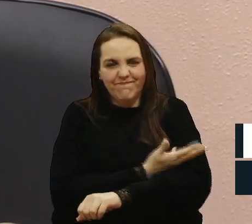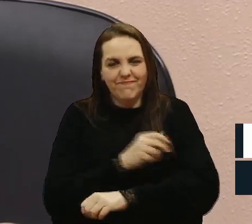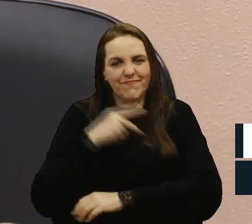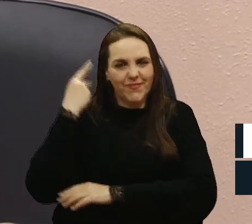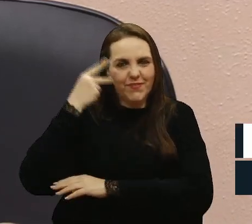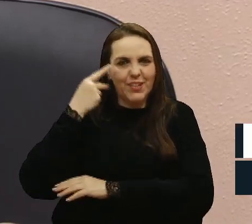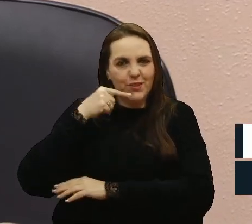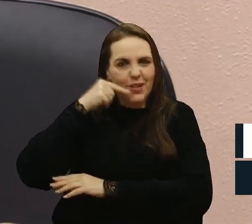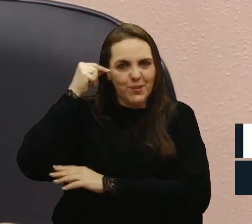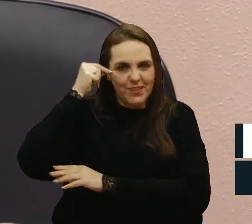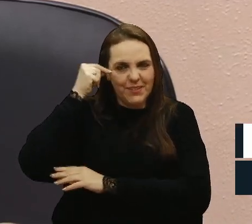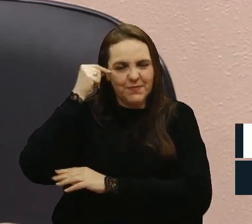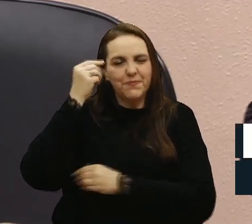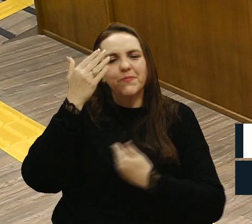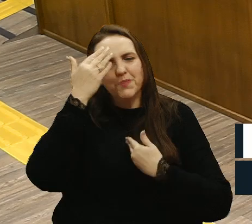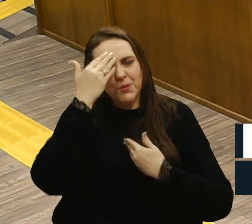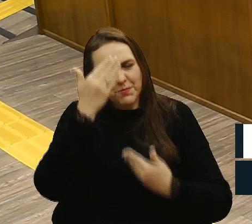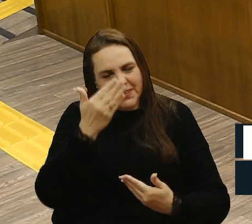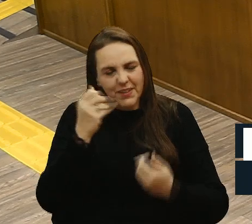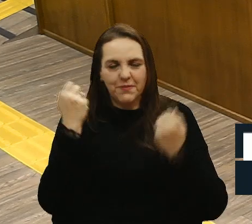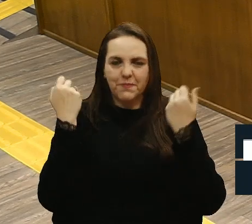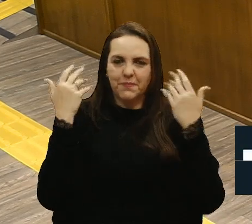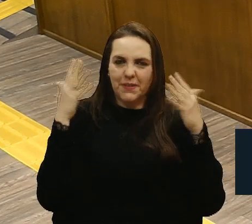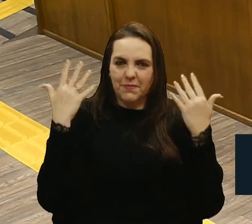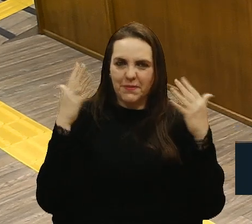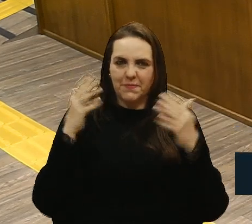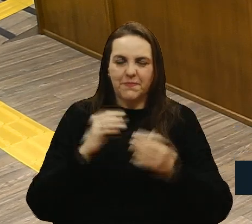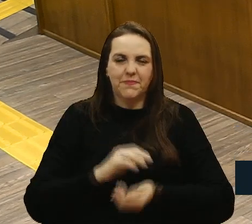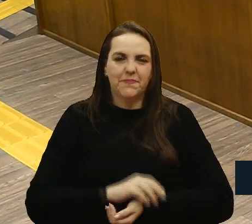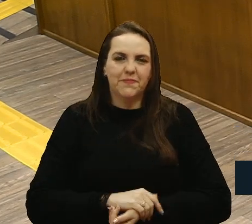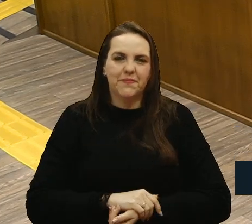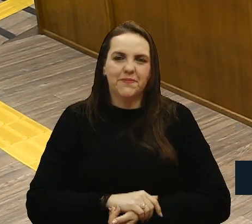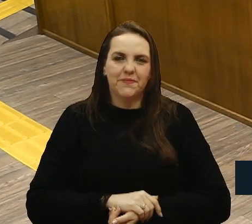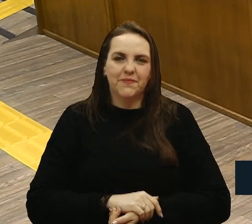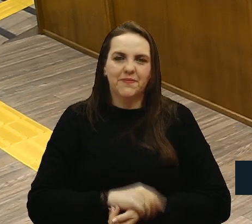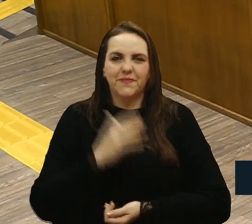vereador Aldonei. Muito obrigado. Parabéns. Obrigado, vereador Fiuza.